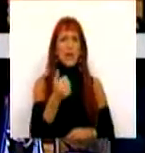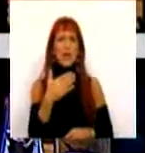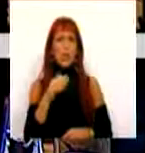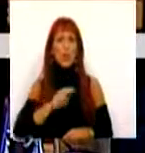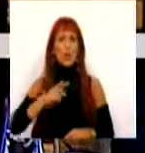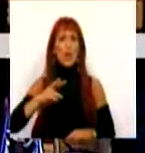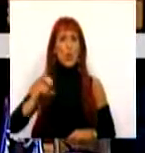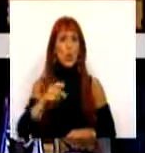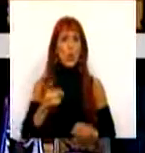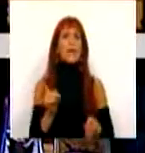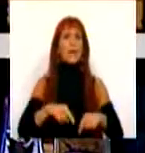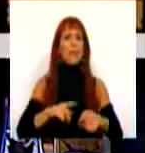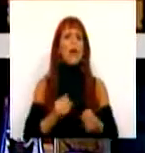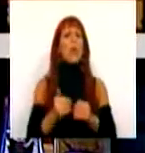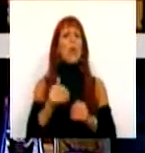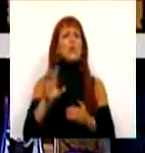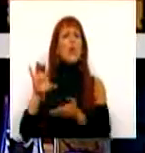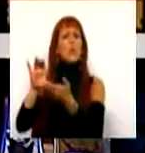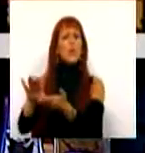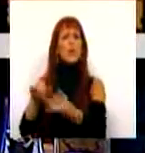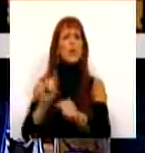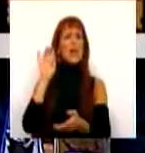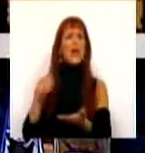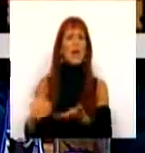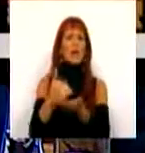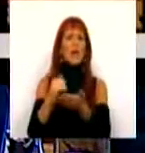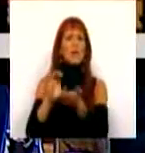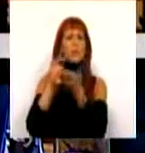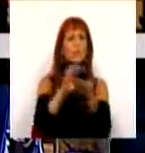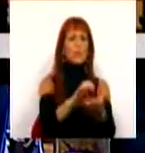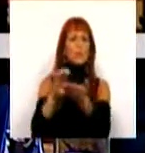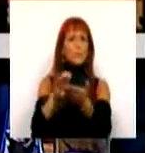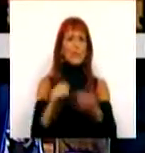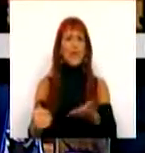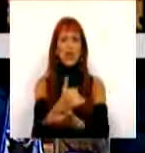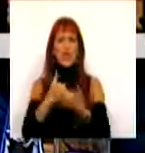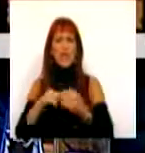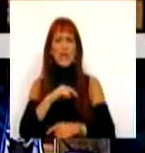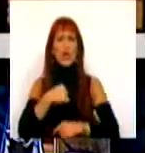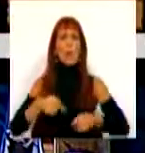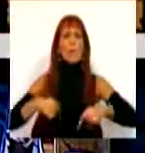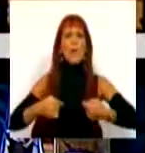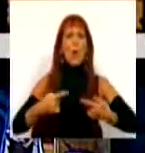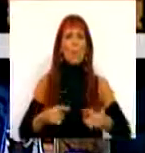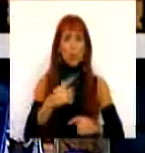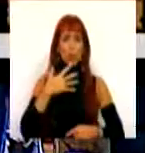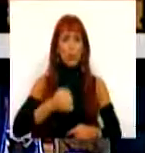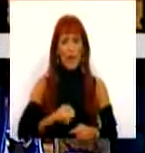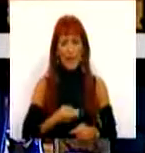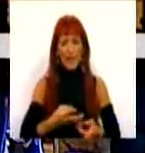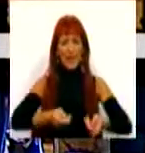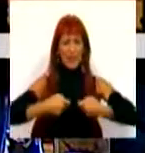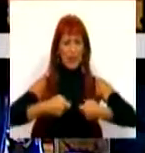euros, incluindo, além daquela dotação, as verbas financiadas por receitas próprias. Do total desta